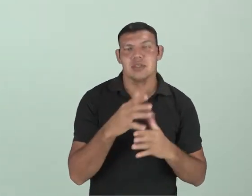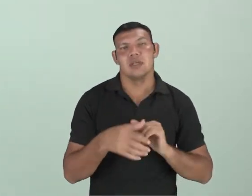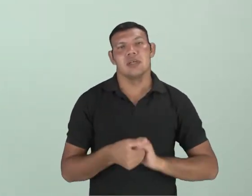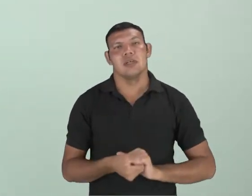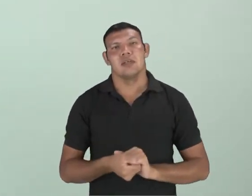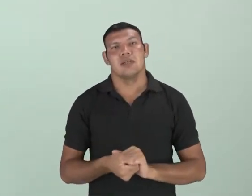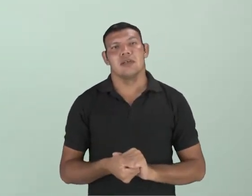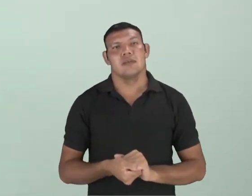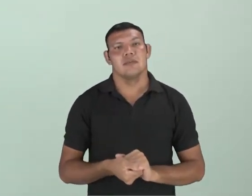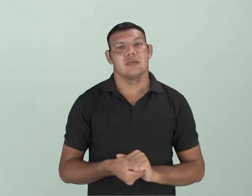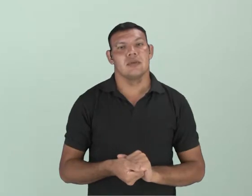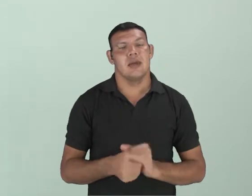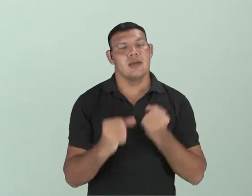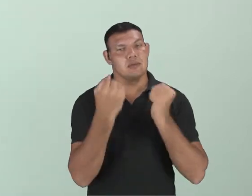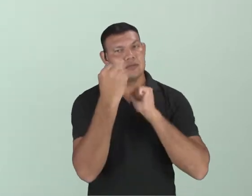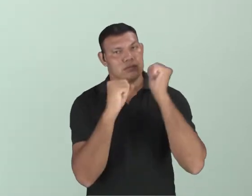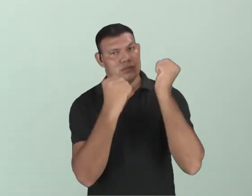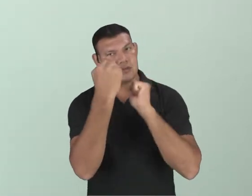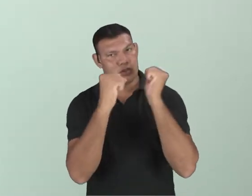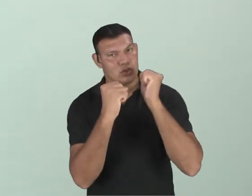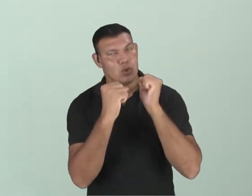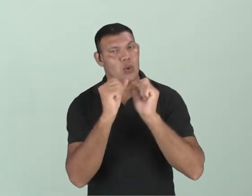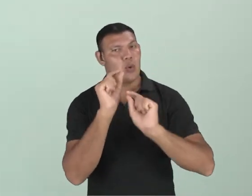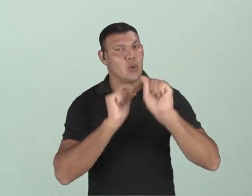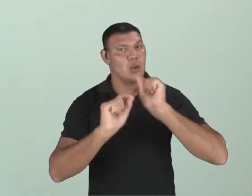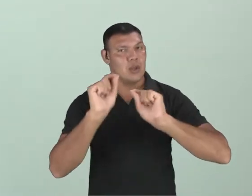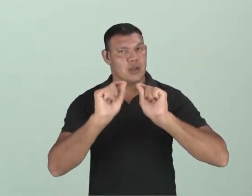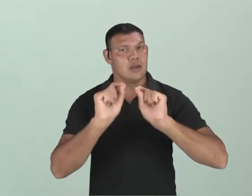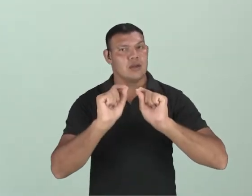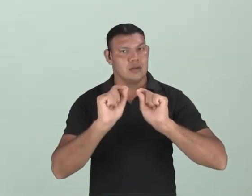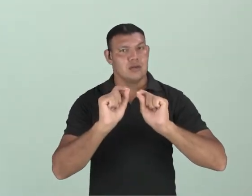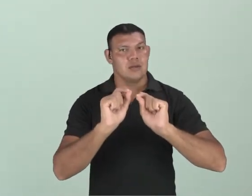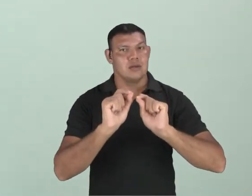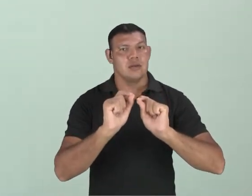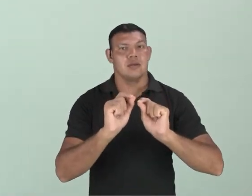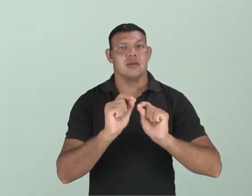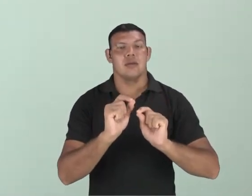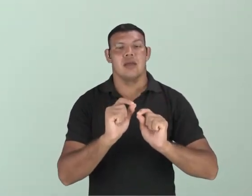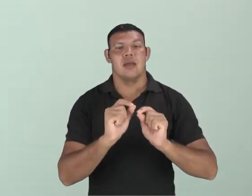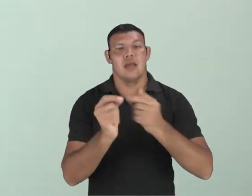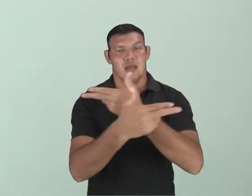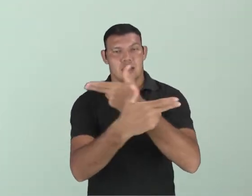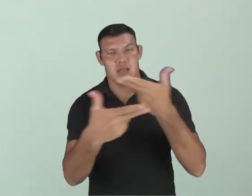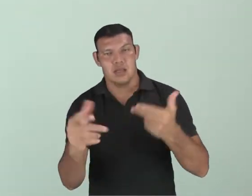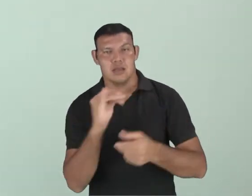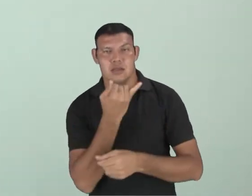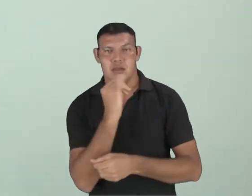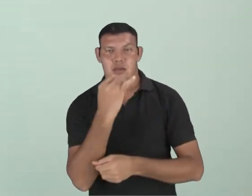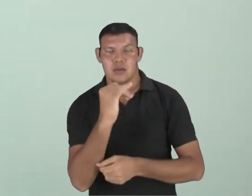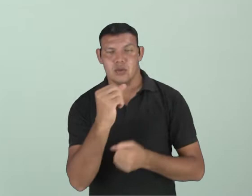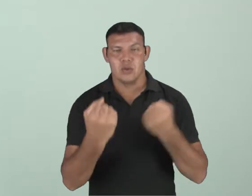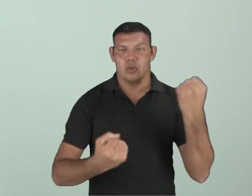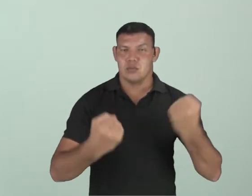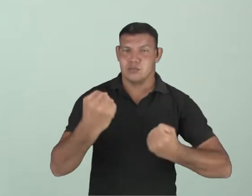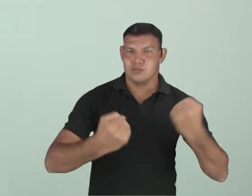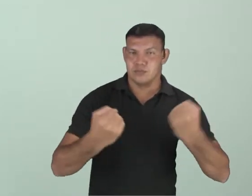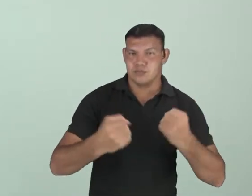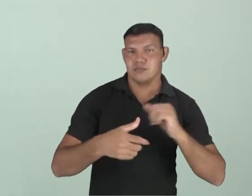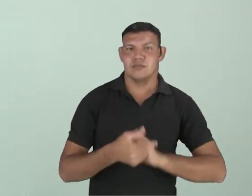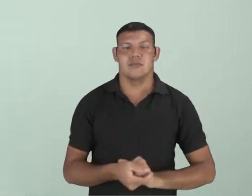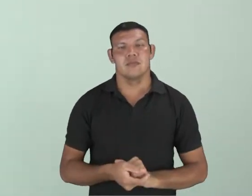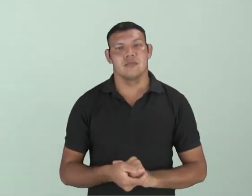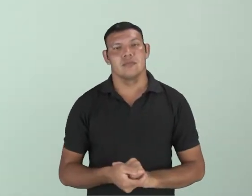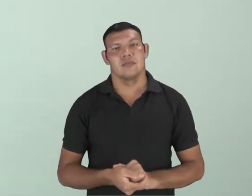de bens duráveis, nós estamos falando das indústrias que produzem os eletrônicos, automóveis, e os